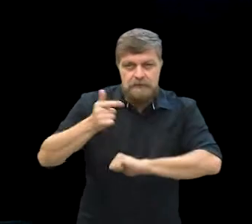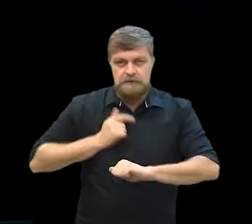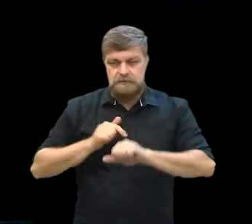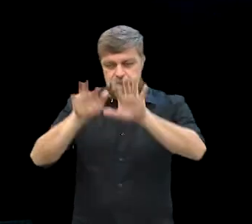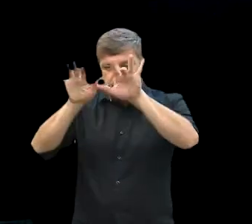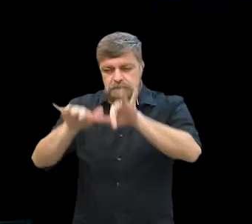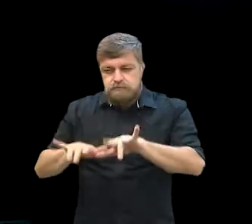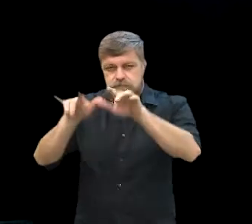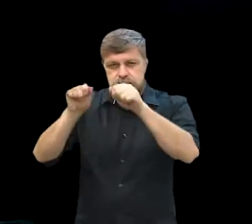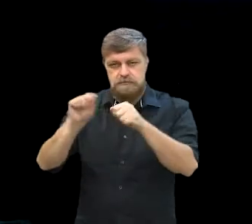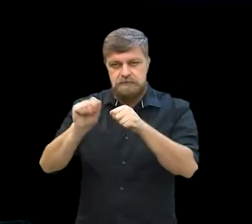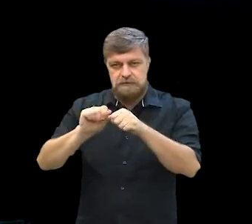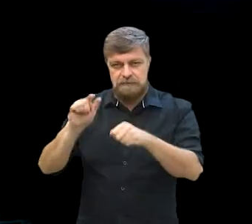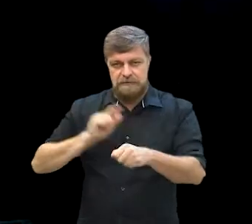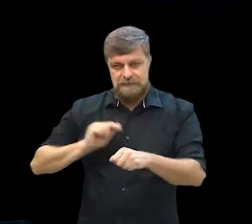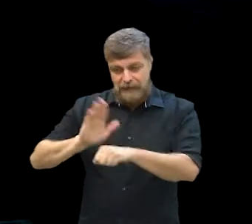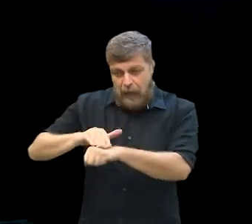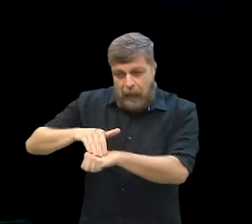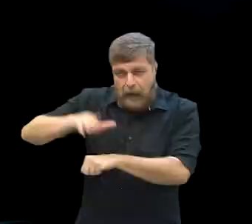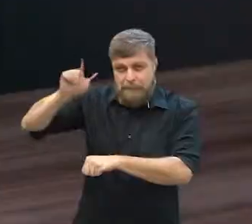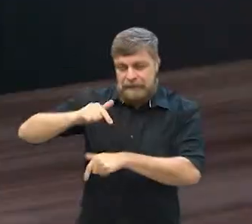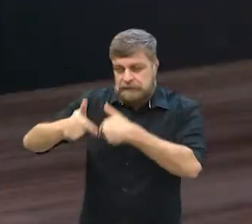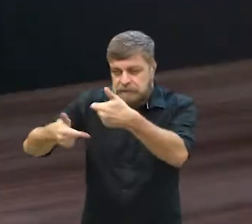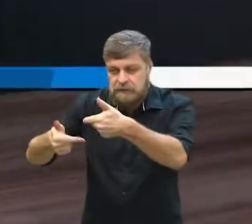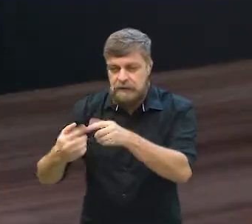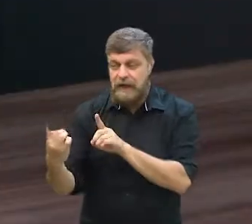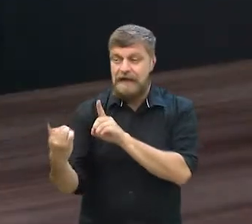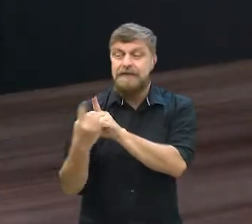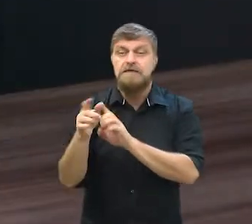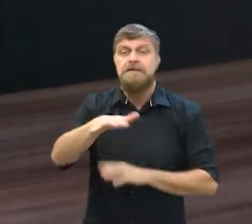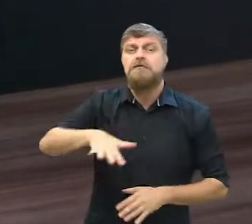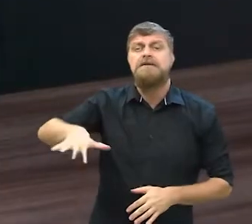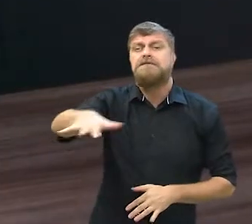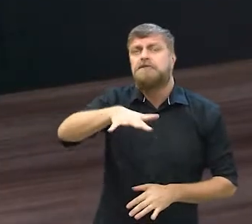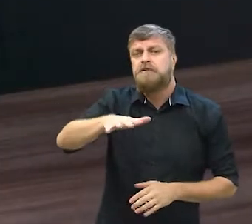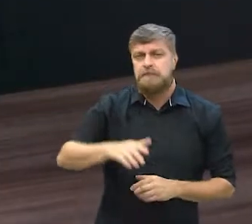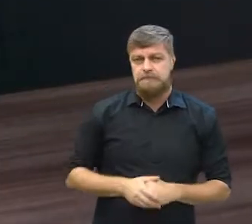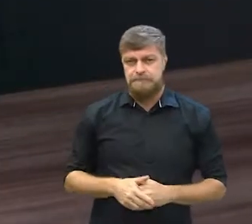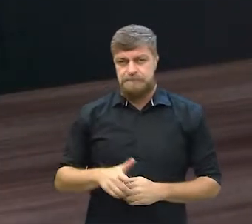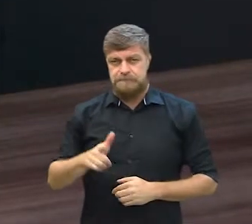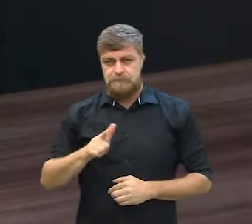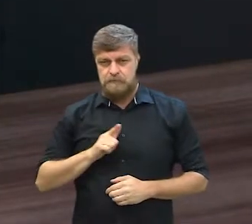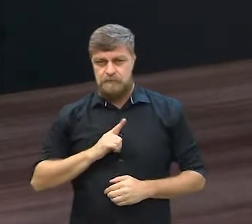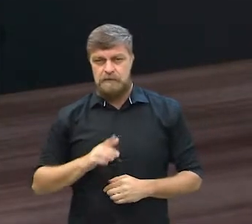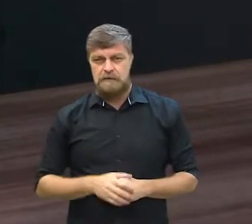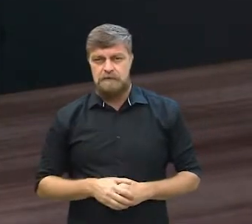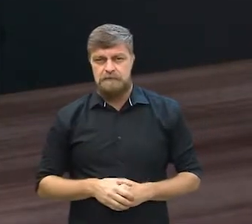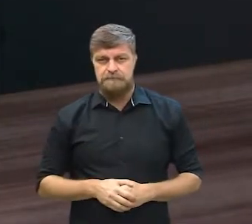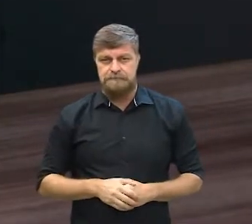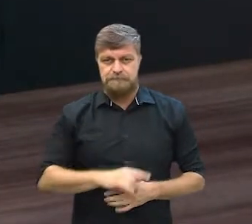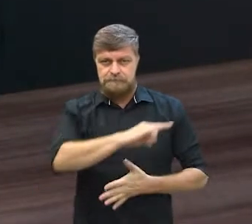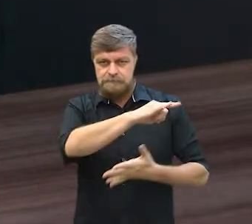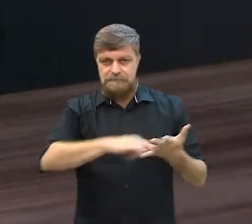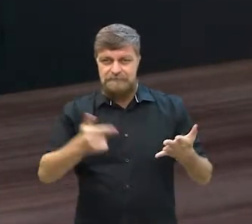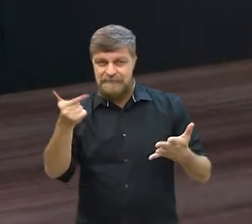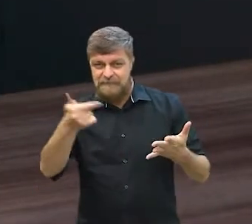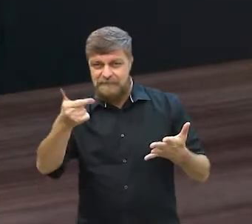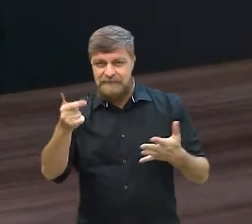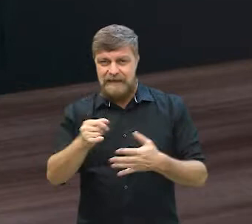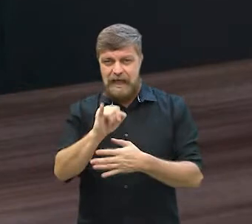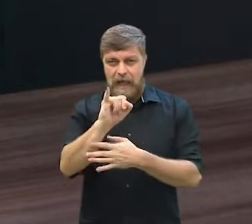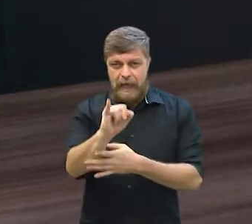né? Aumentamos o braço, né? Atendimento em que setor? Em setor de emissão de segunda via